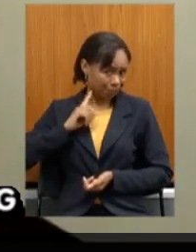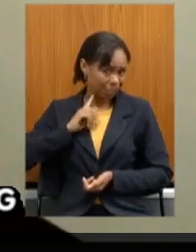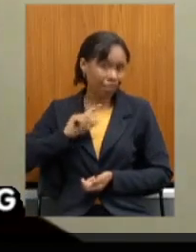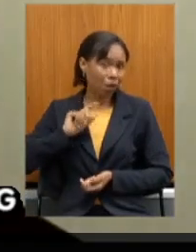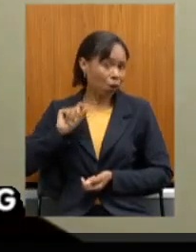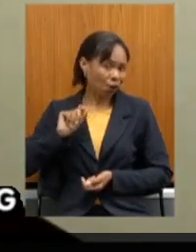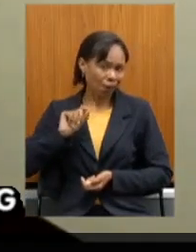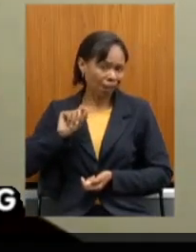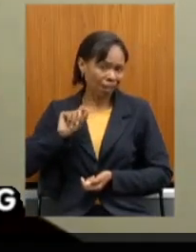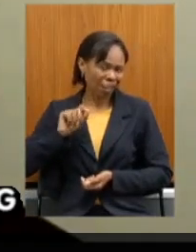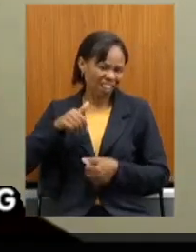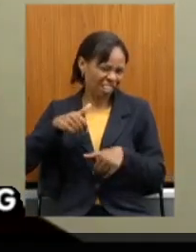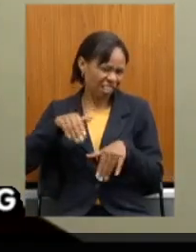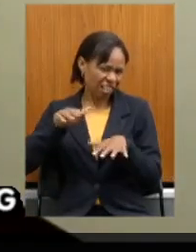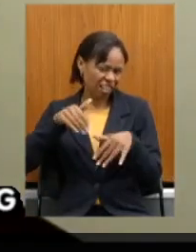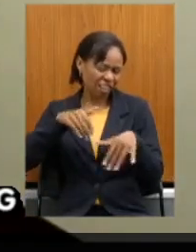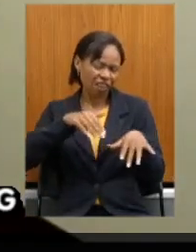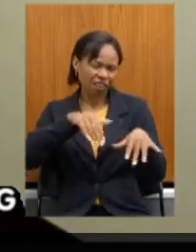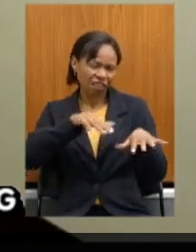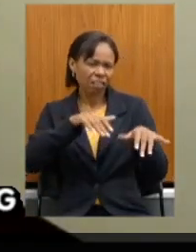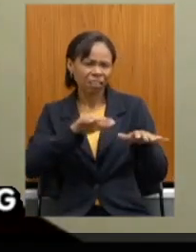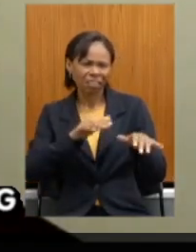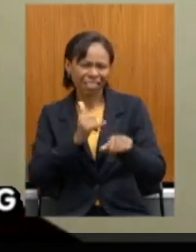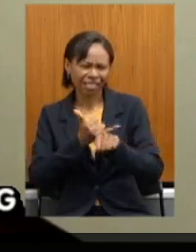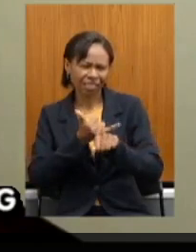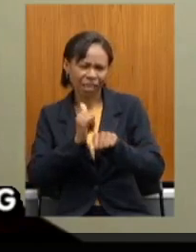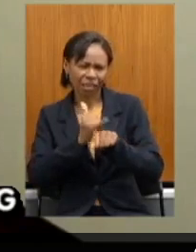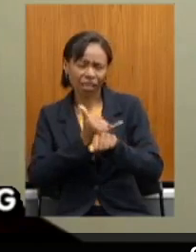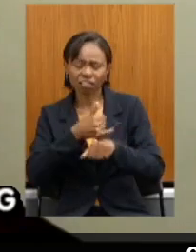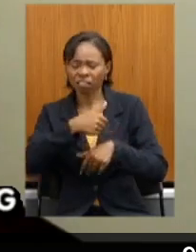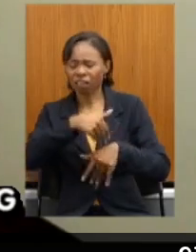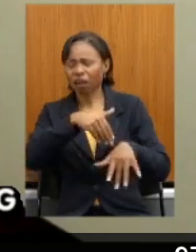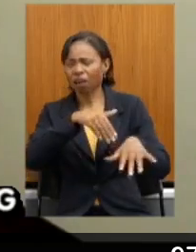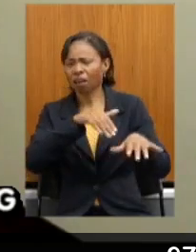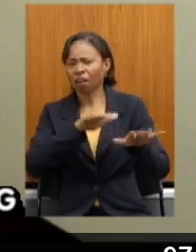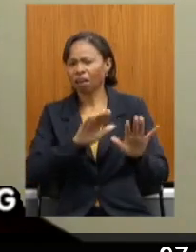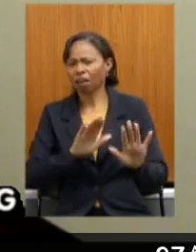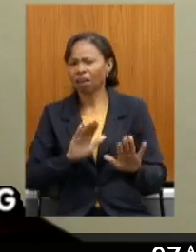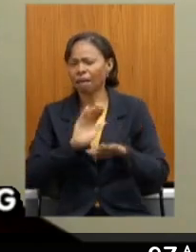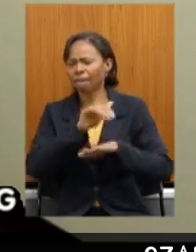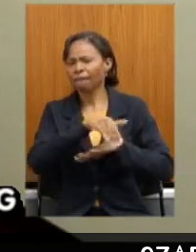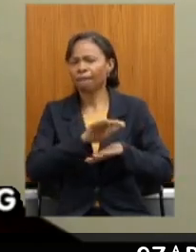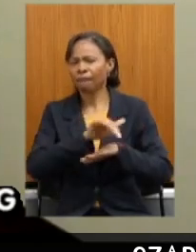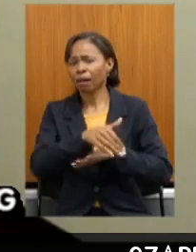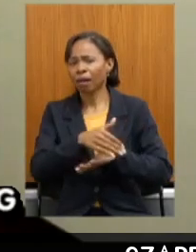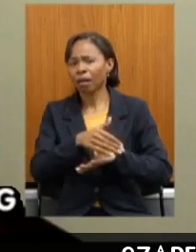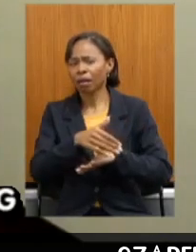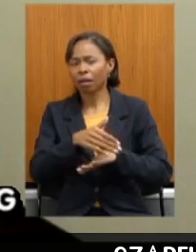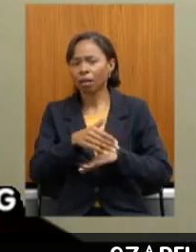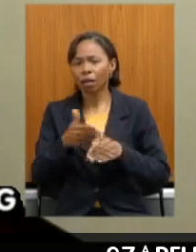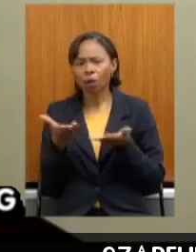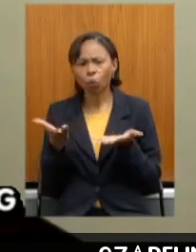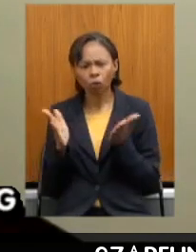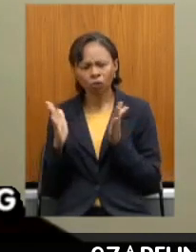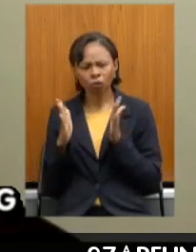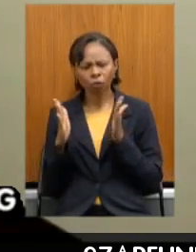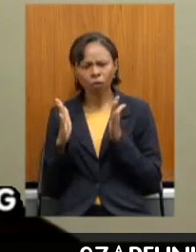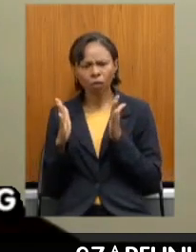boiada, no momento em que todos buscam forma de combater o Covid-19.